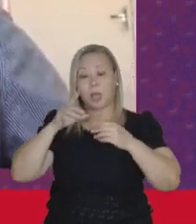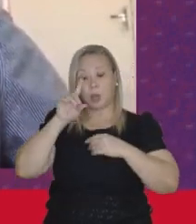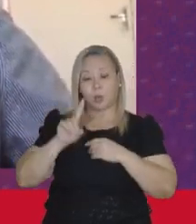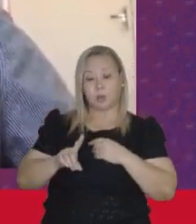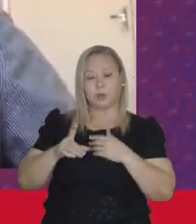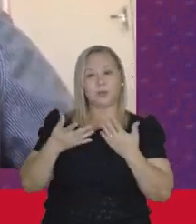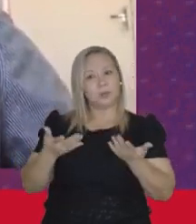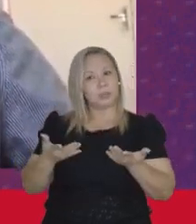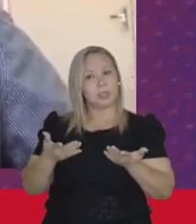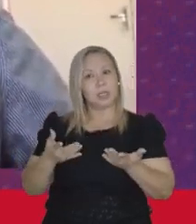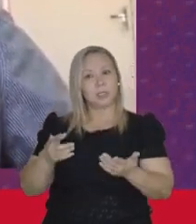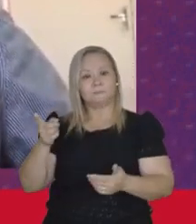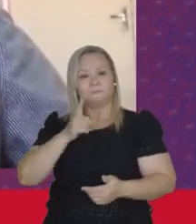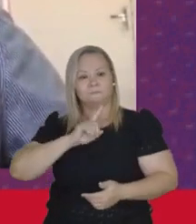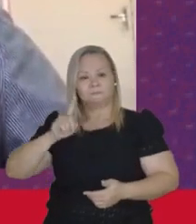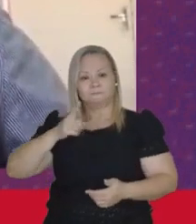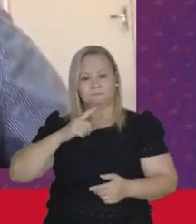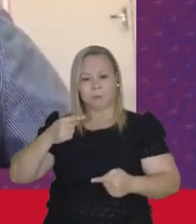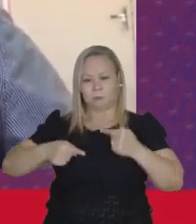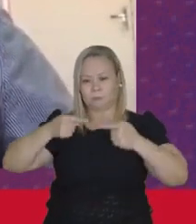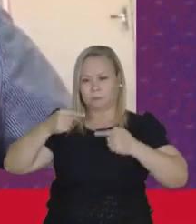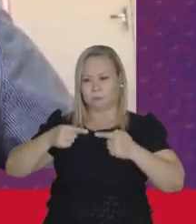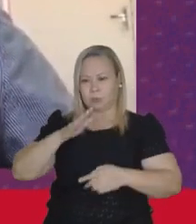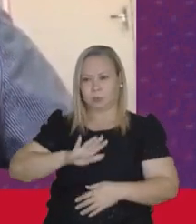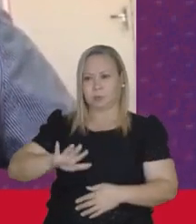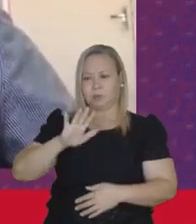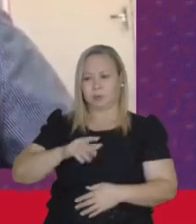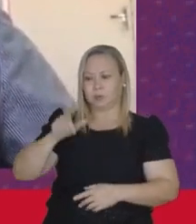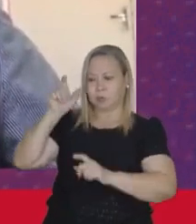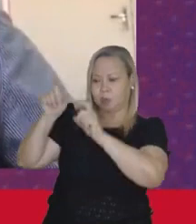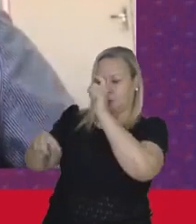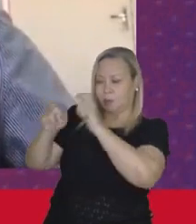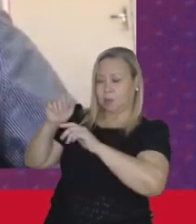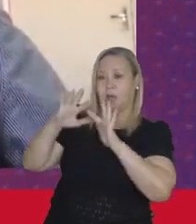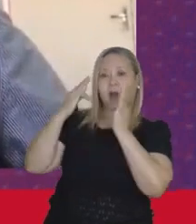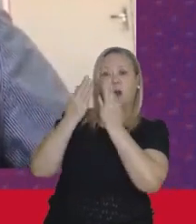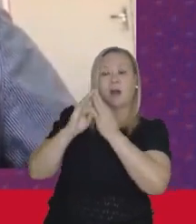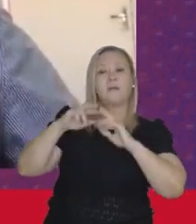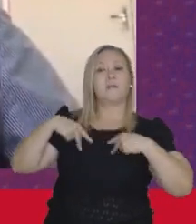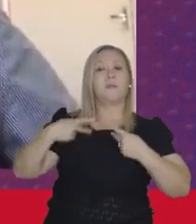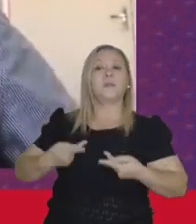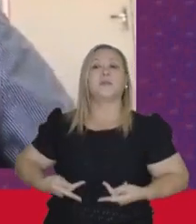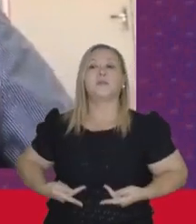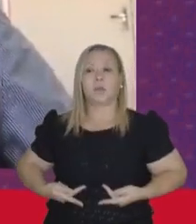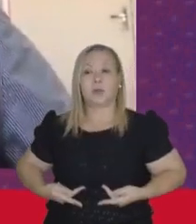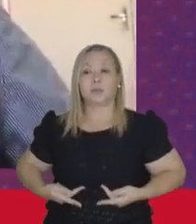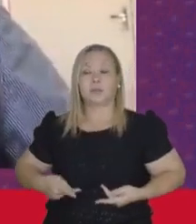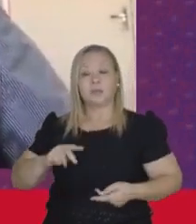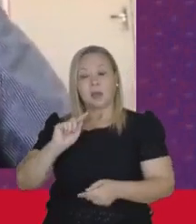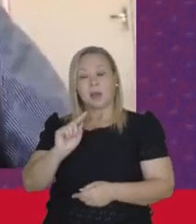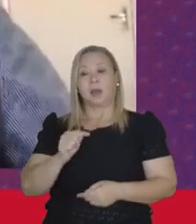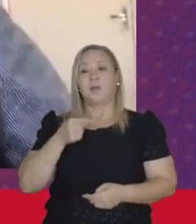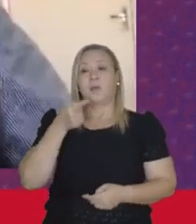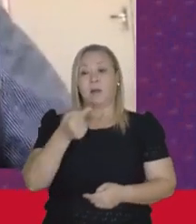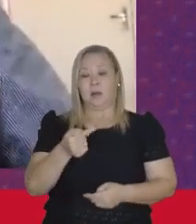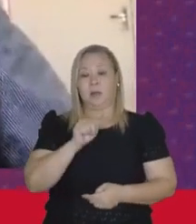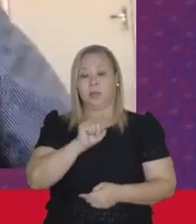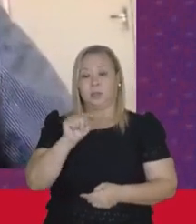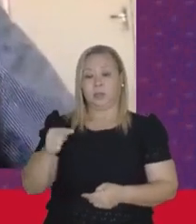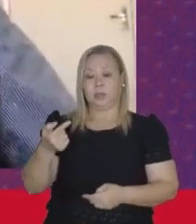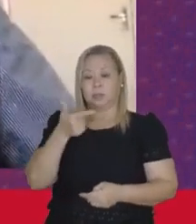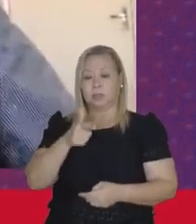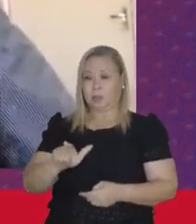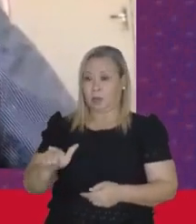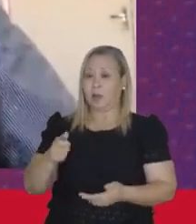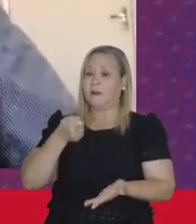direitos inalienáveis de todos os membros da família humana. Além disso,